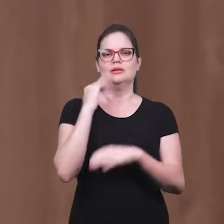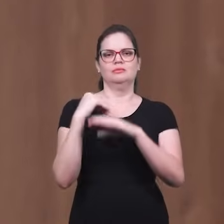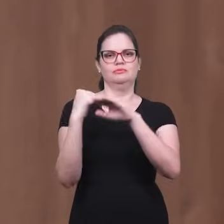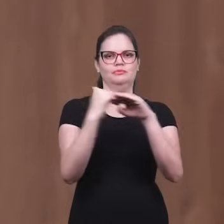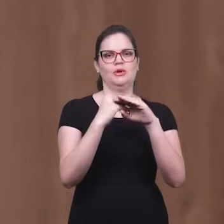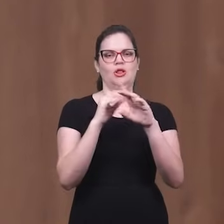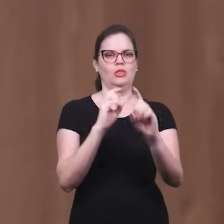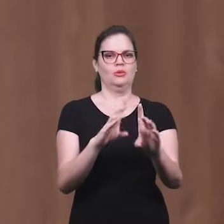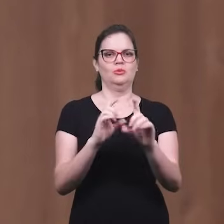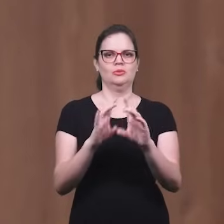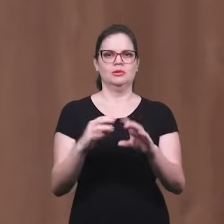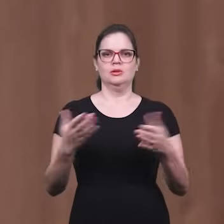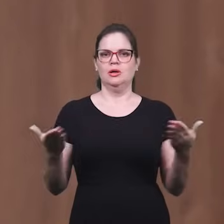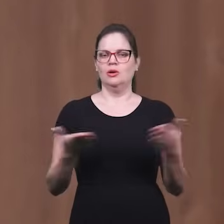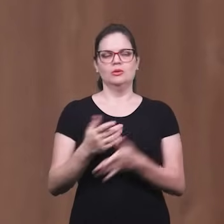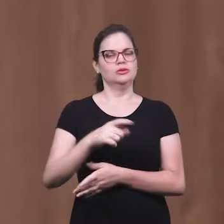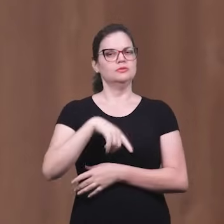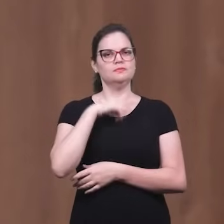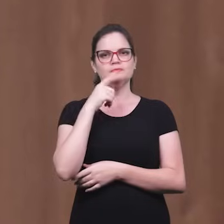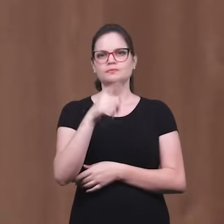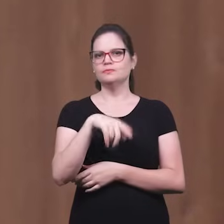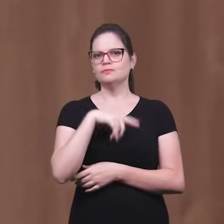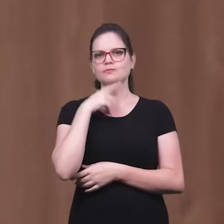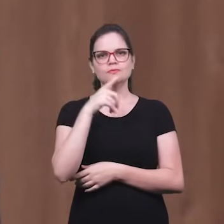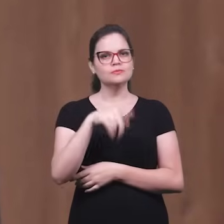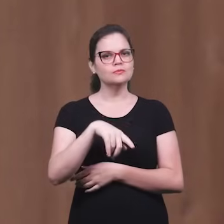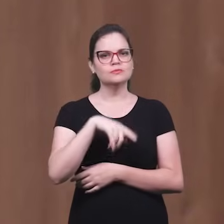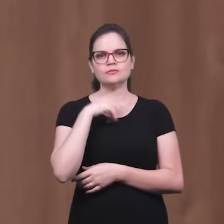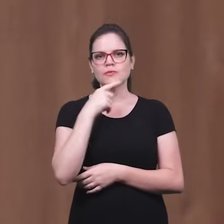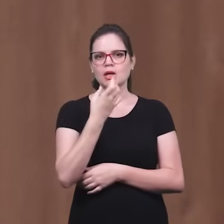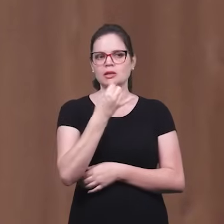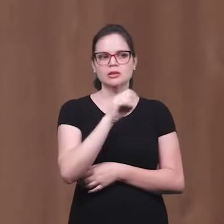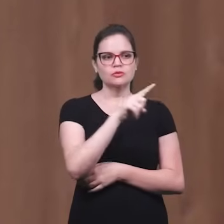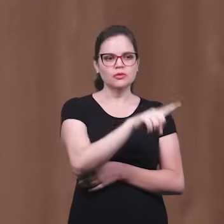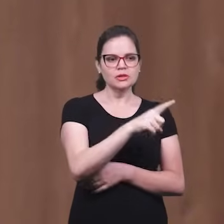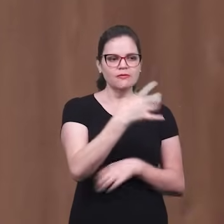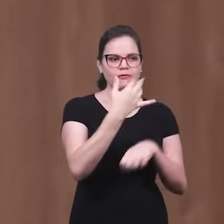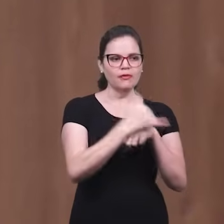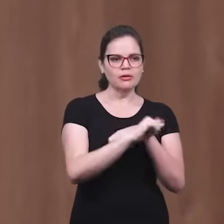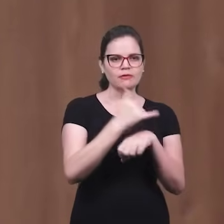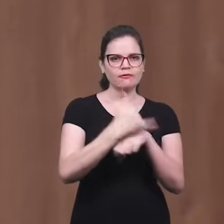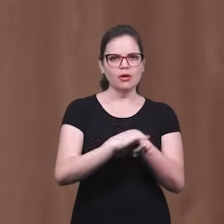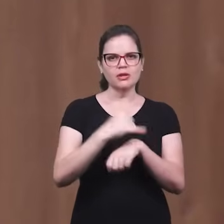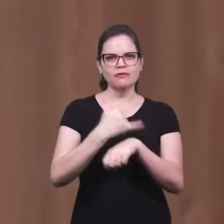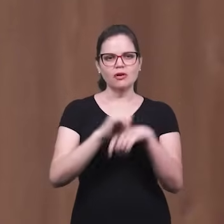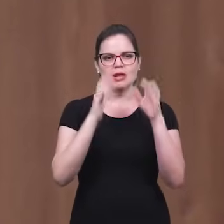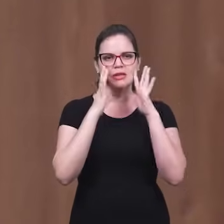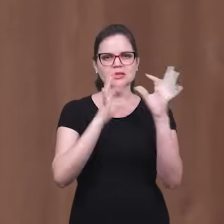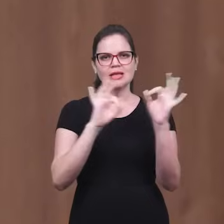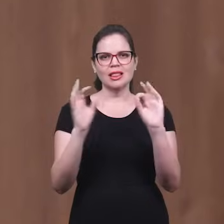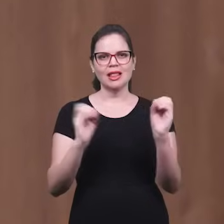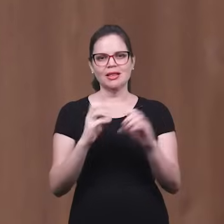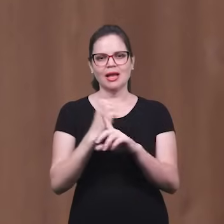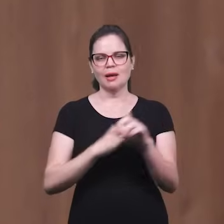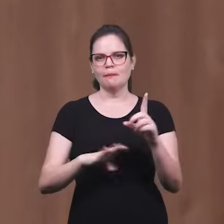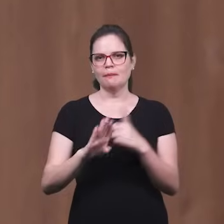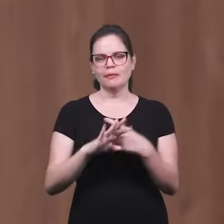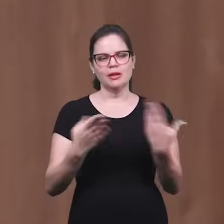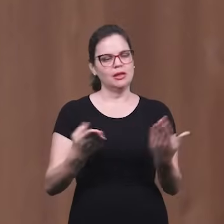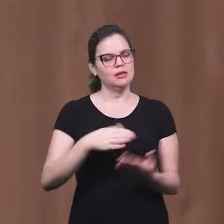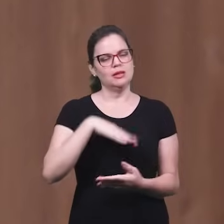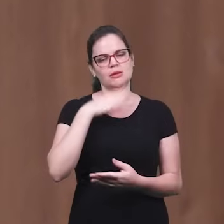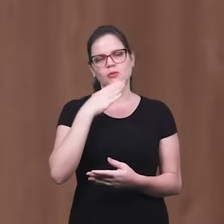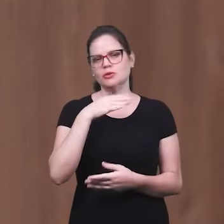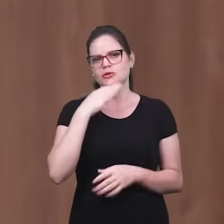hoje é inconcebível, ou seja, se não tem como você ter um pastor no exterior, ou aqui no Brasil